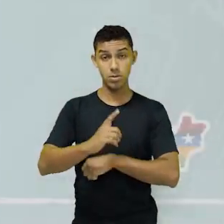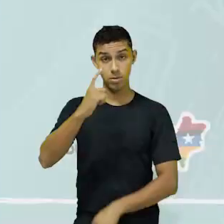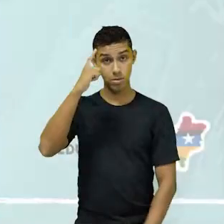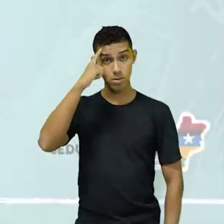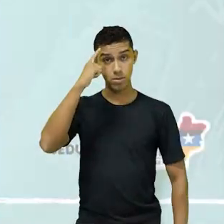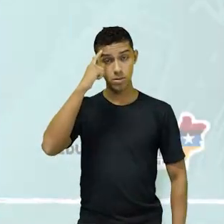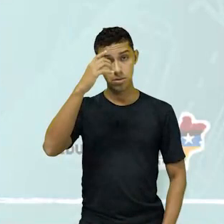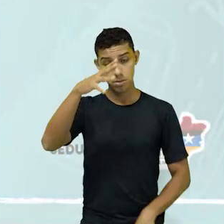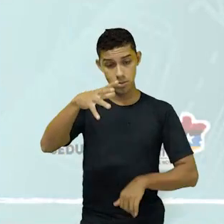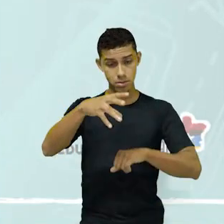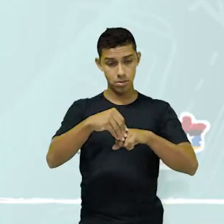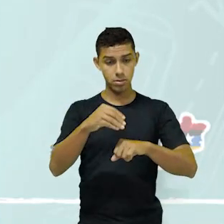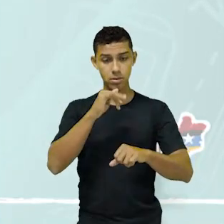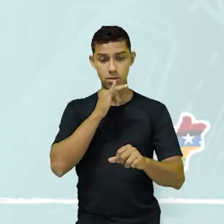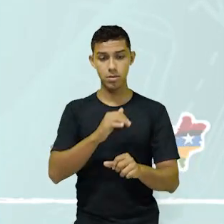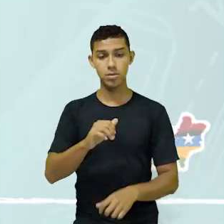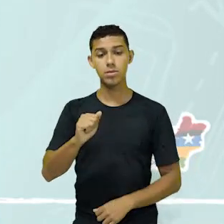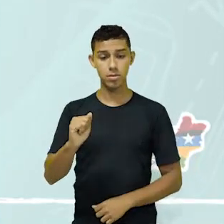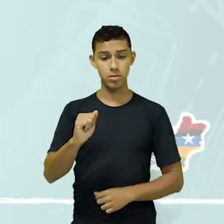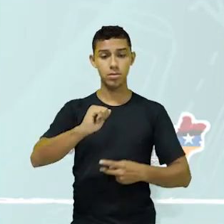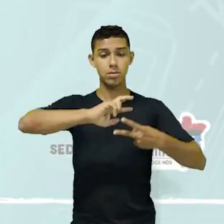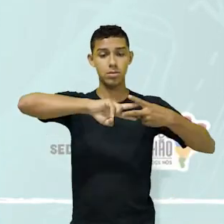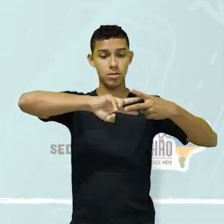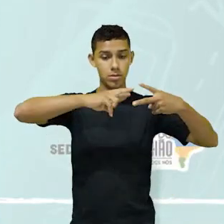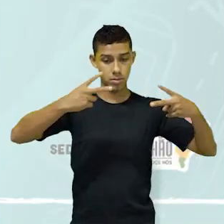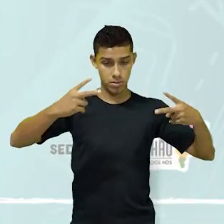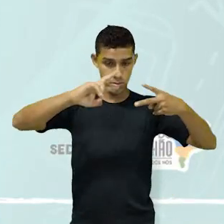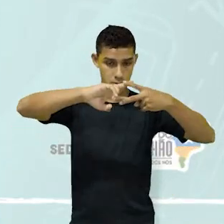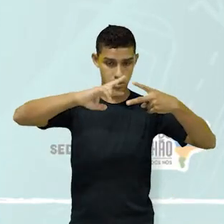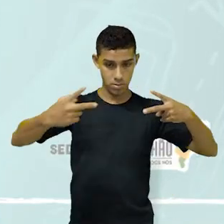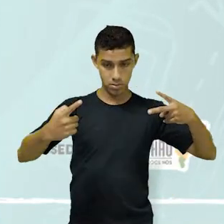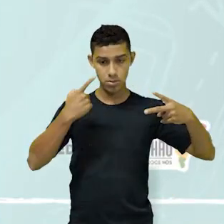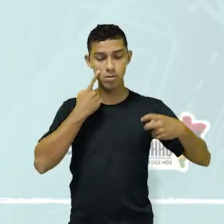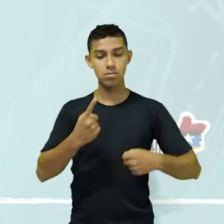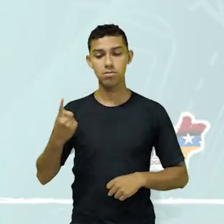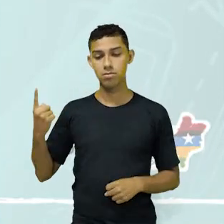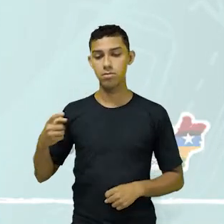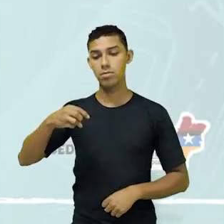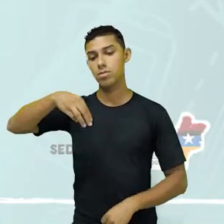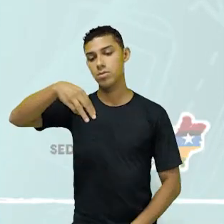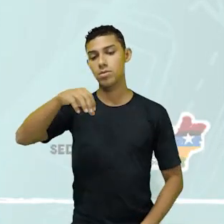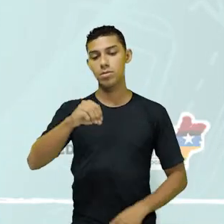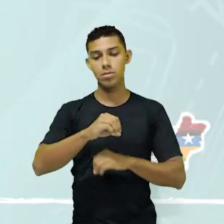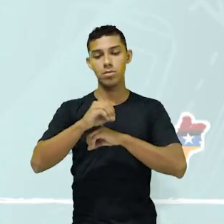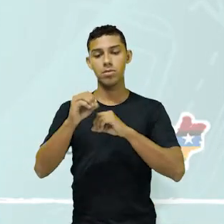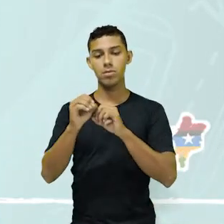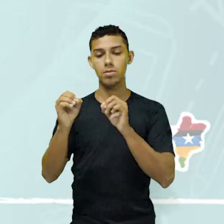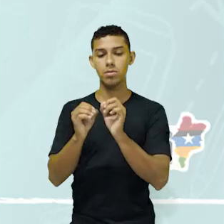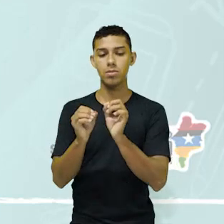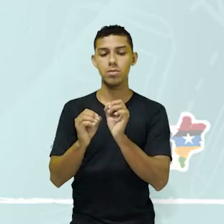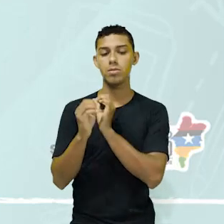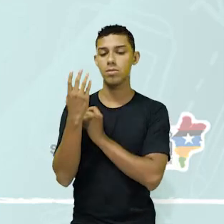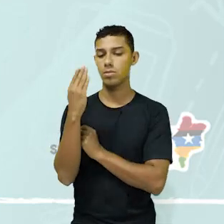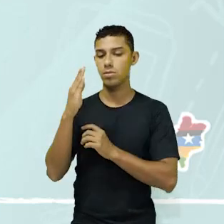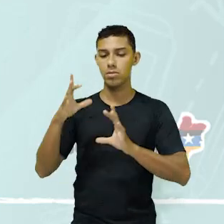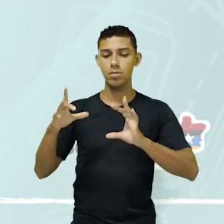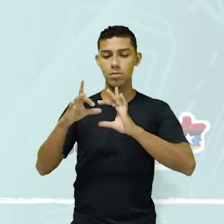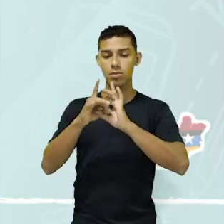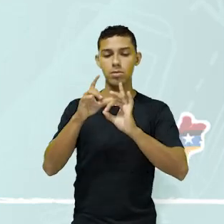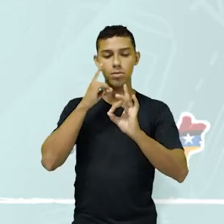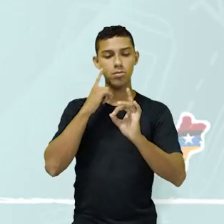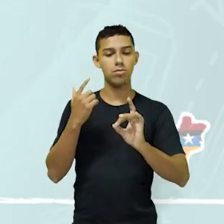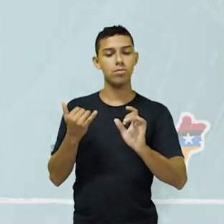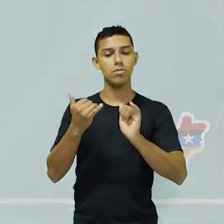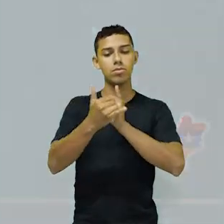O ácido desoxirribonucleico, DNA, é a molécula biológica que carrega as informações